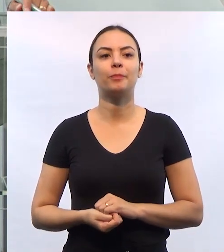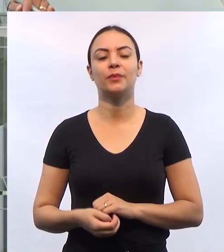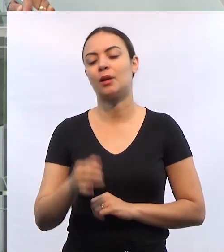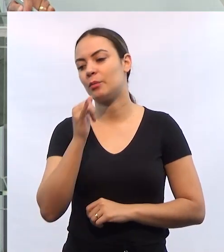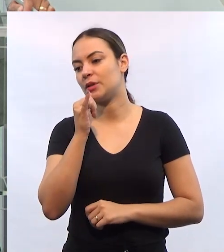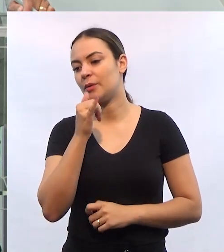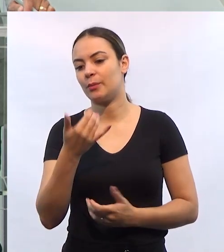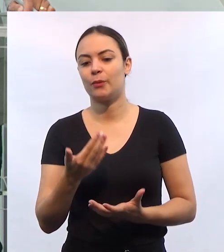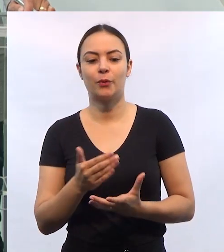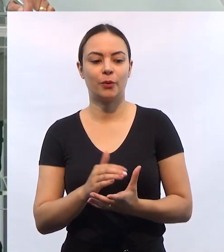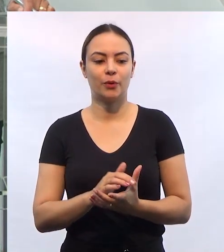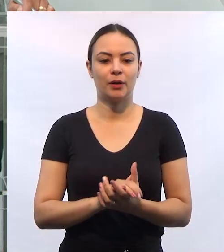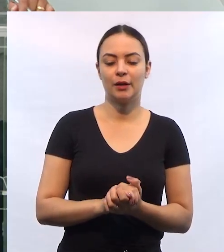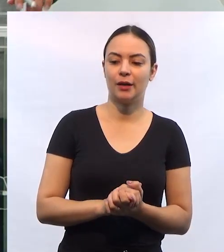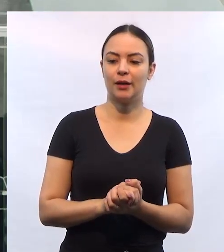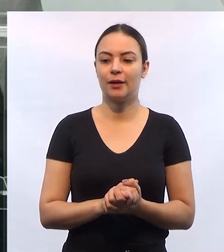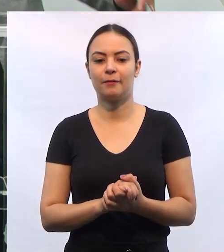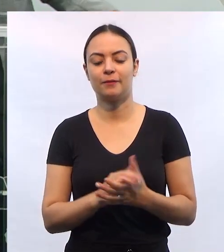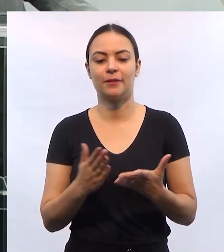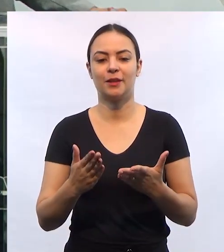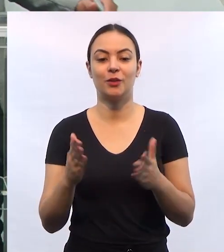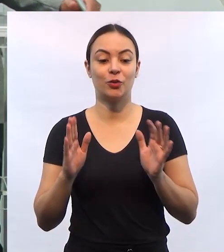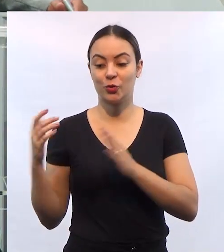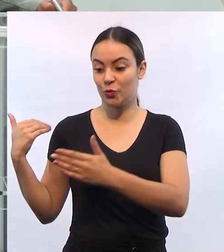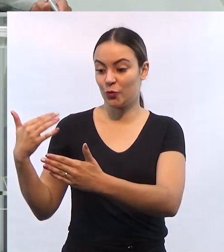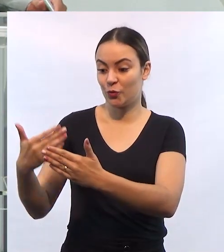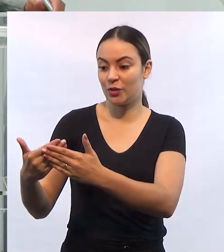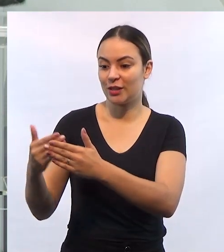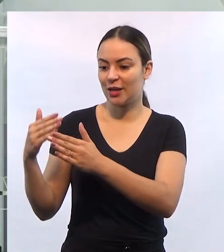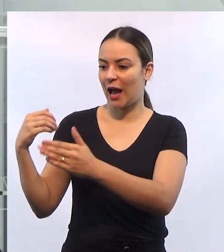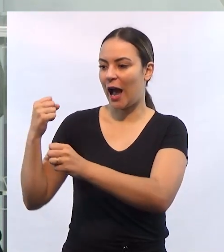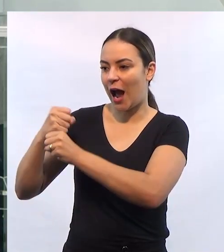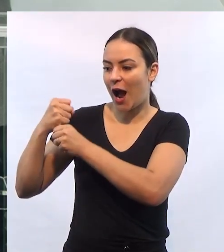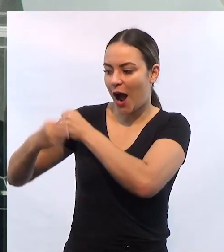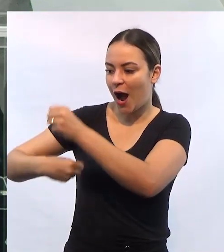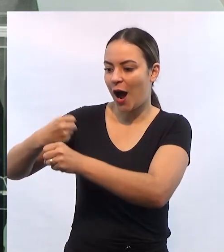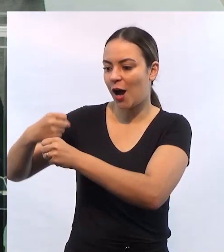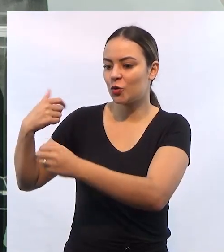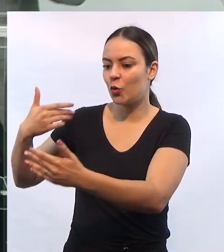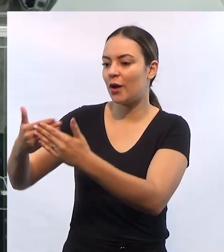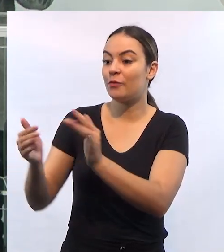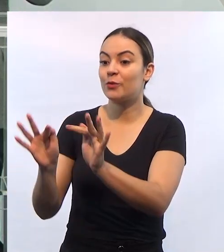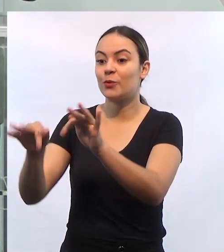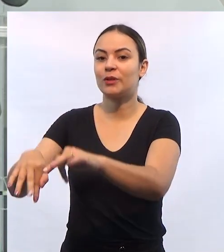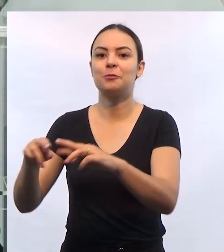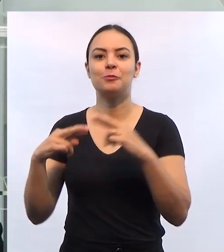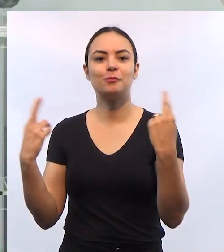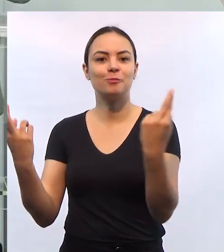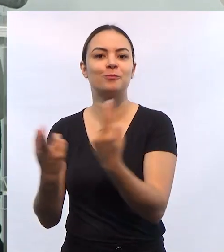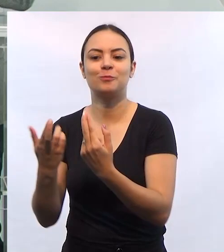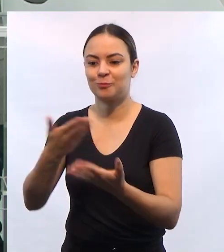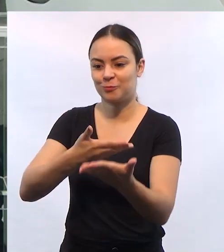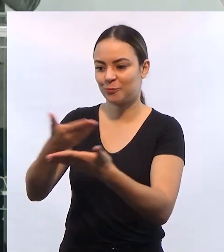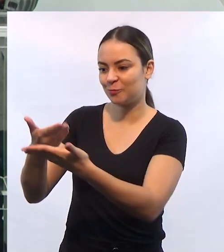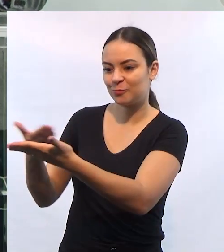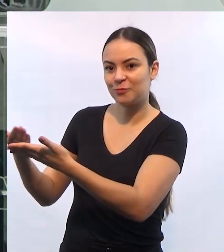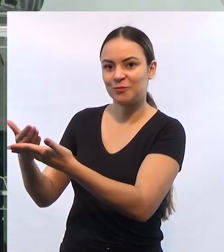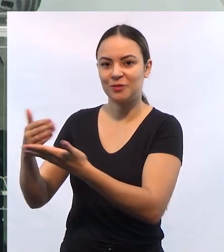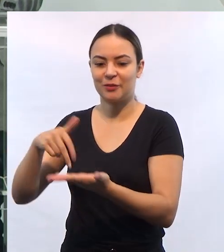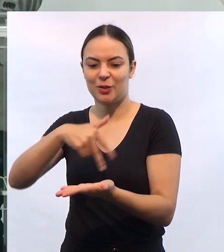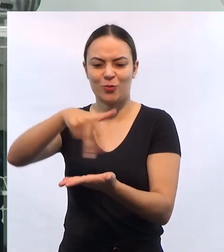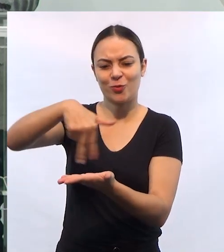tem a confraternização. Eu passo o ano todinho esperando essa confraternização. Porque lá vai ter salgadinho, vai ter churrasco, né? Vai ter aquele